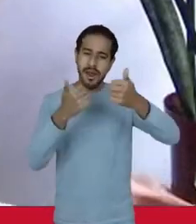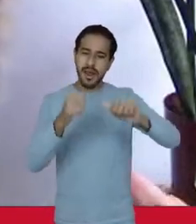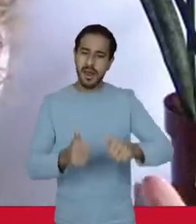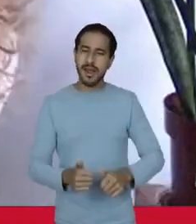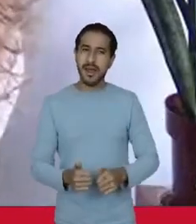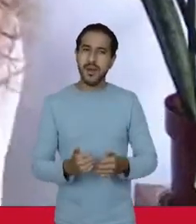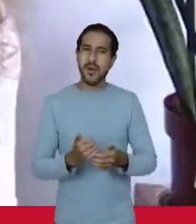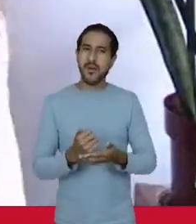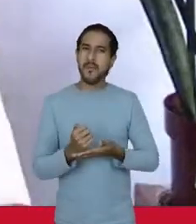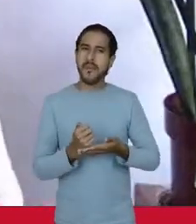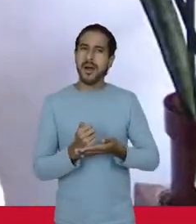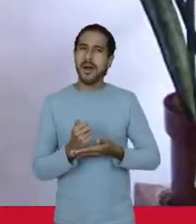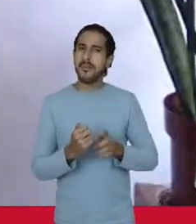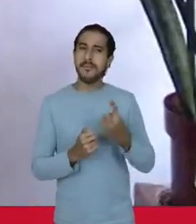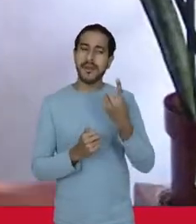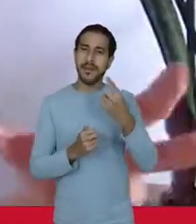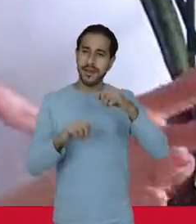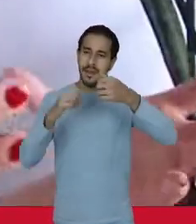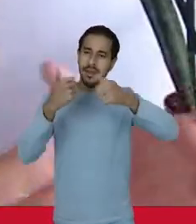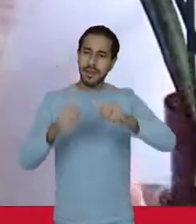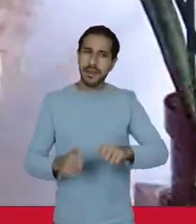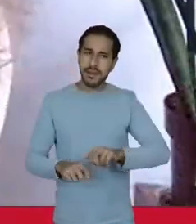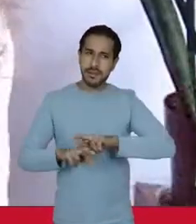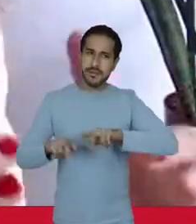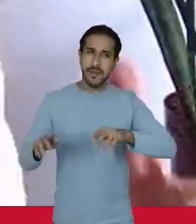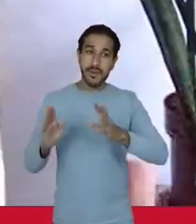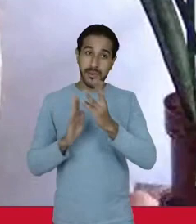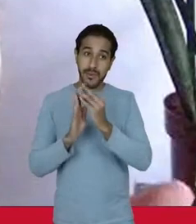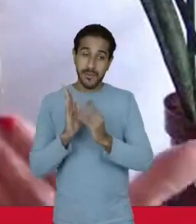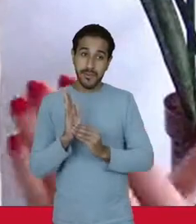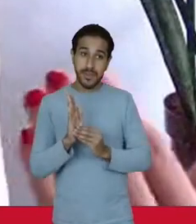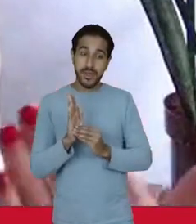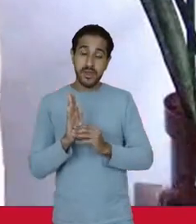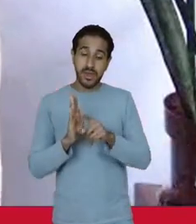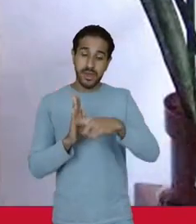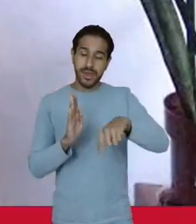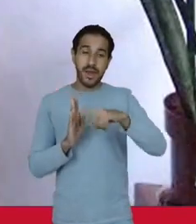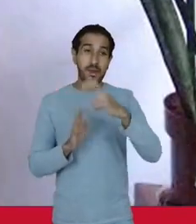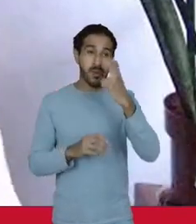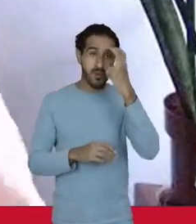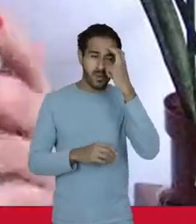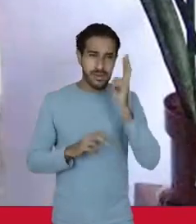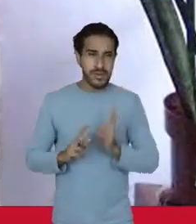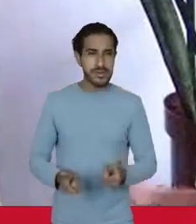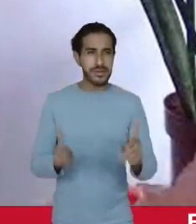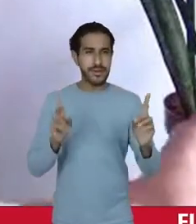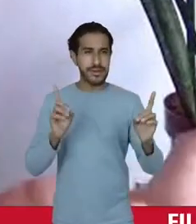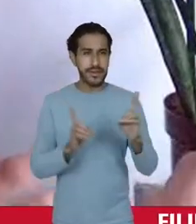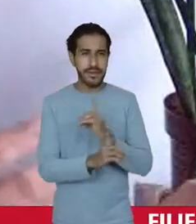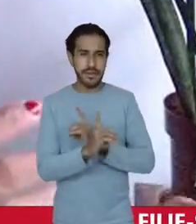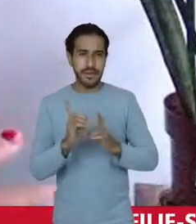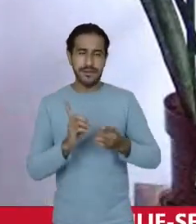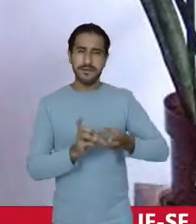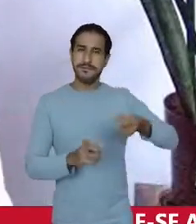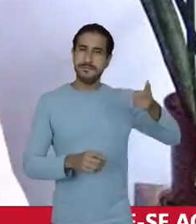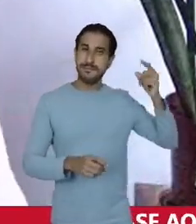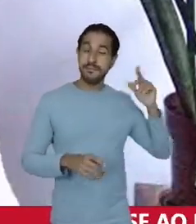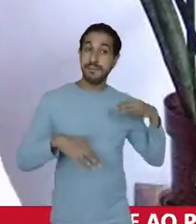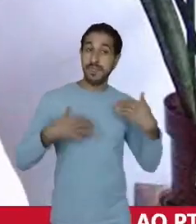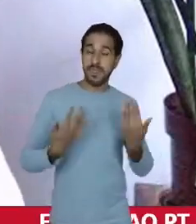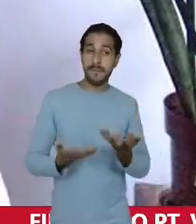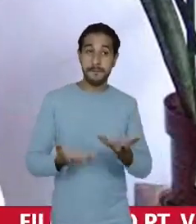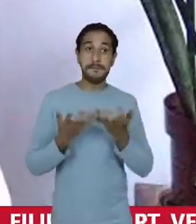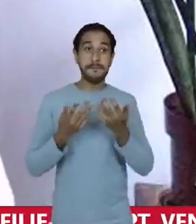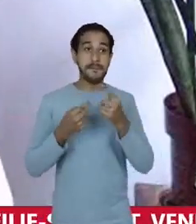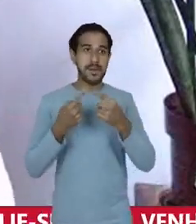essa ferida primeira, analisar esses conteúdos com os quais a cultura vem dialogando há muito tempo. Então, eu